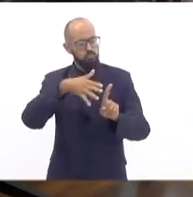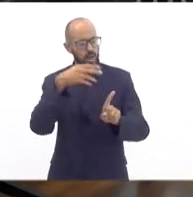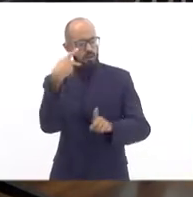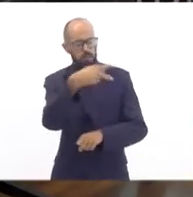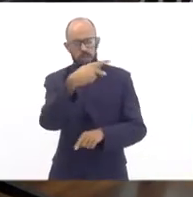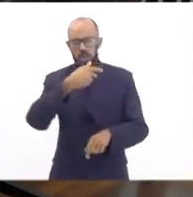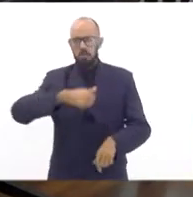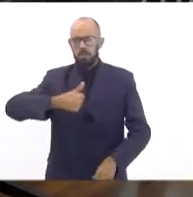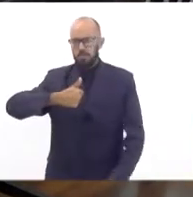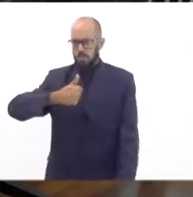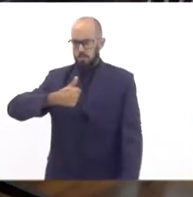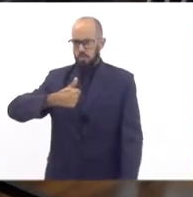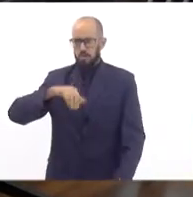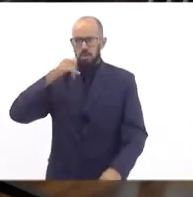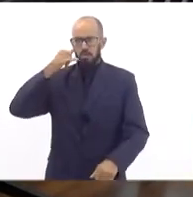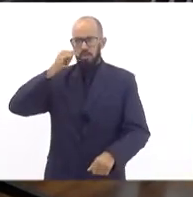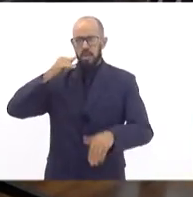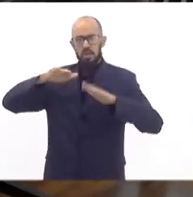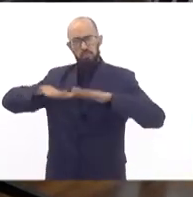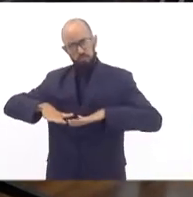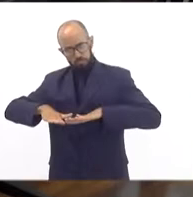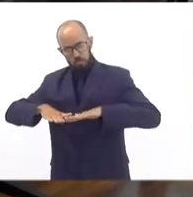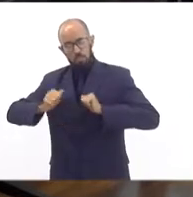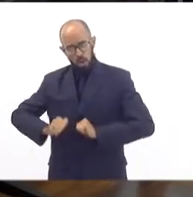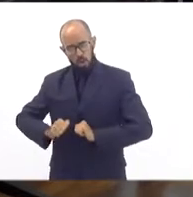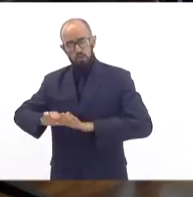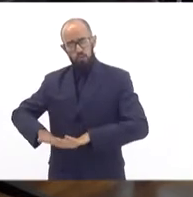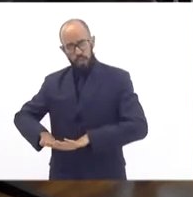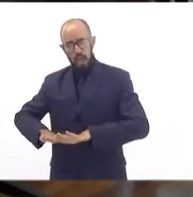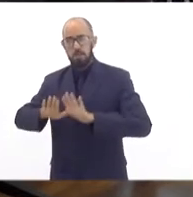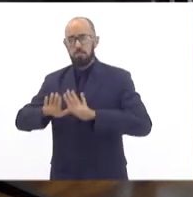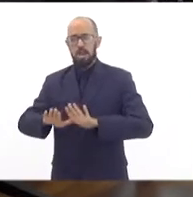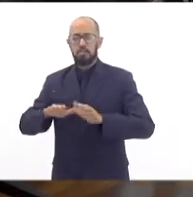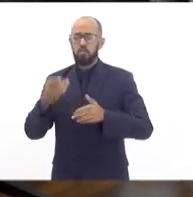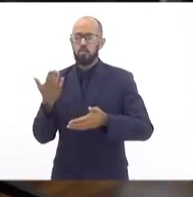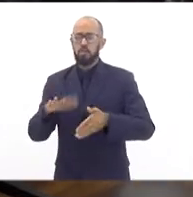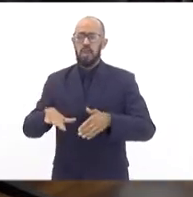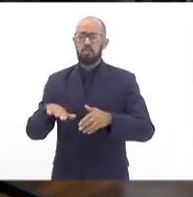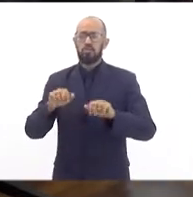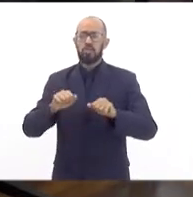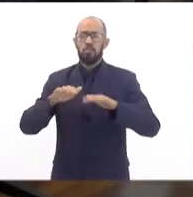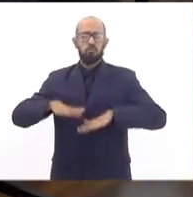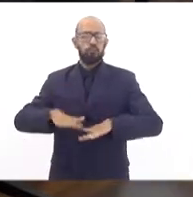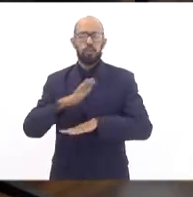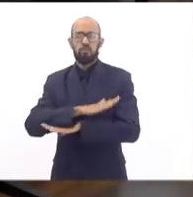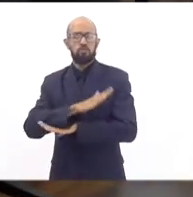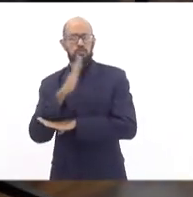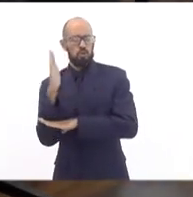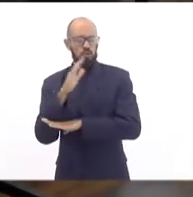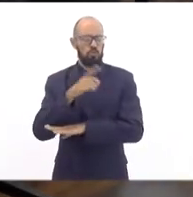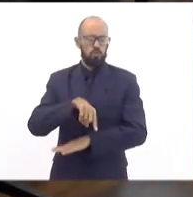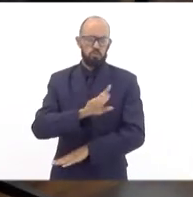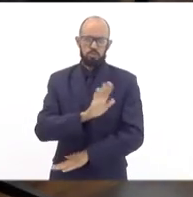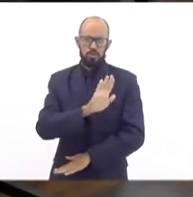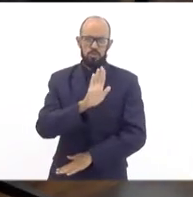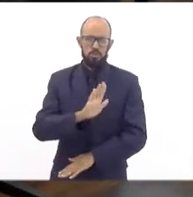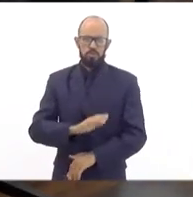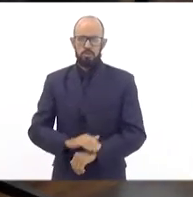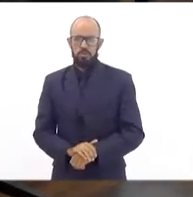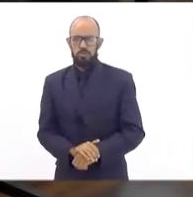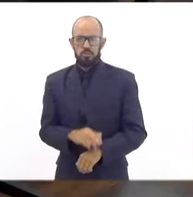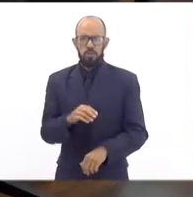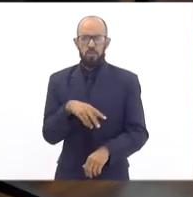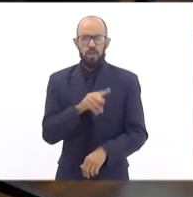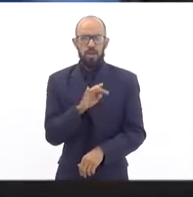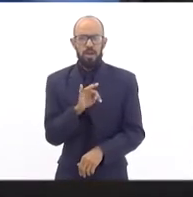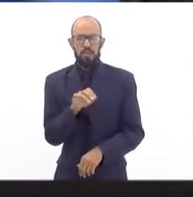não é verdade? Ela pode até ficar o tempo que desejar, mas não quero te prender aqui, tá bom? Então, a senhora Kátia,